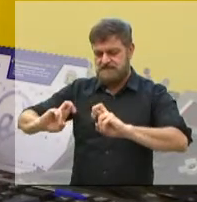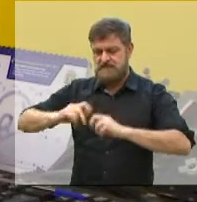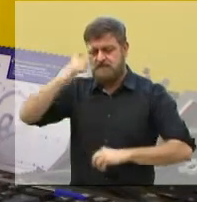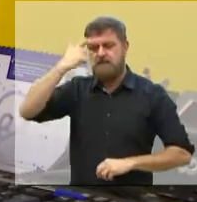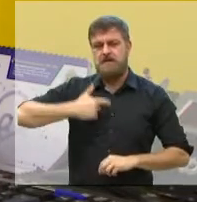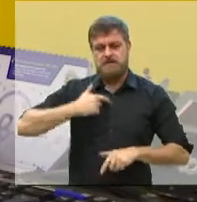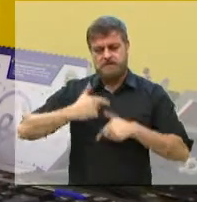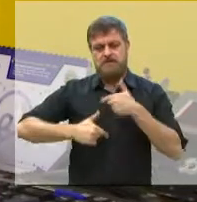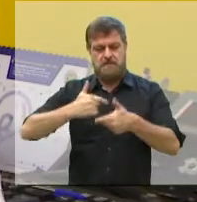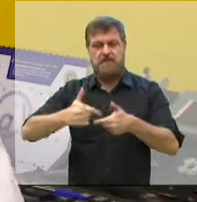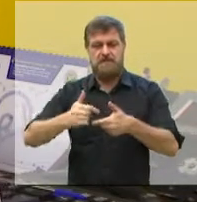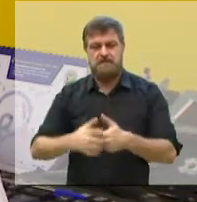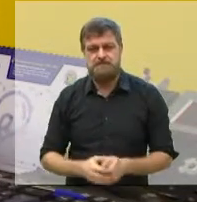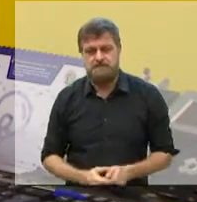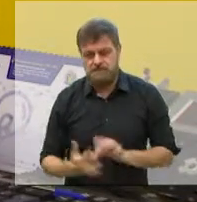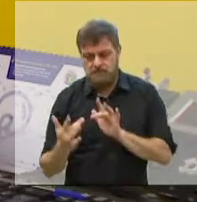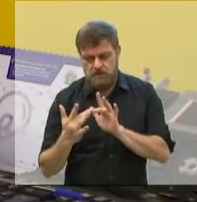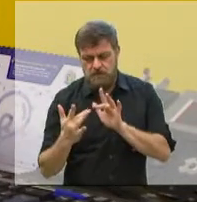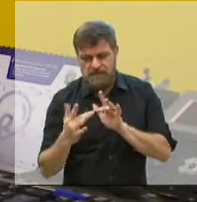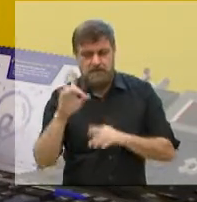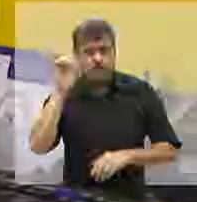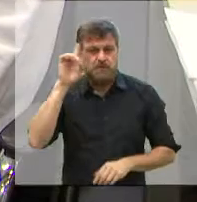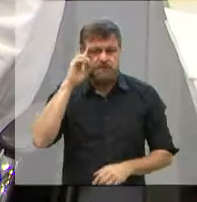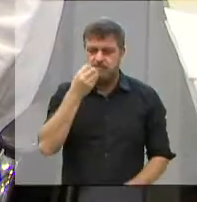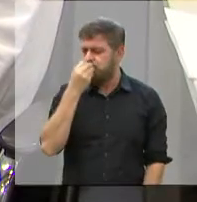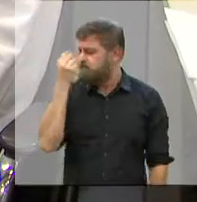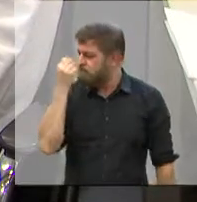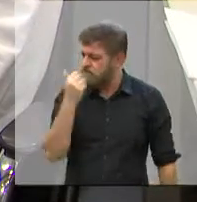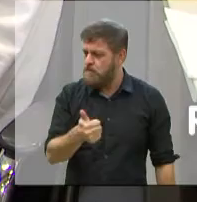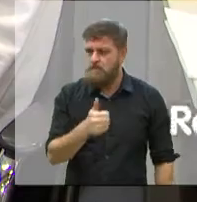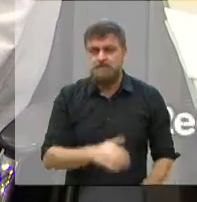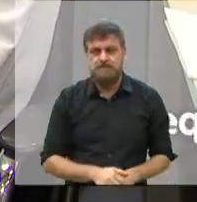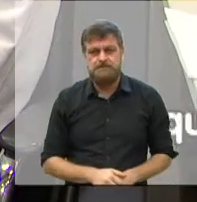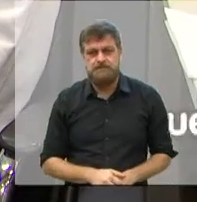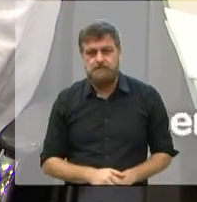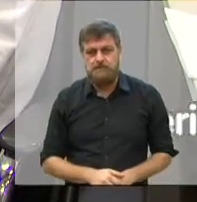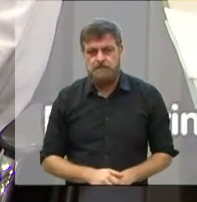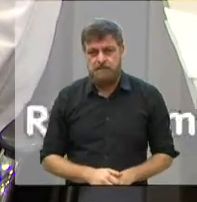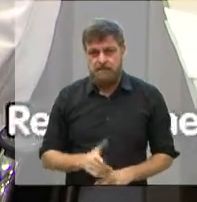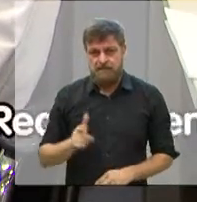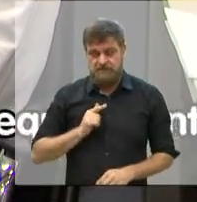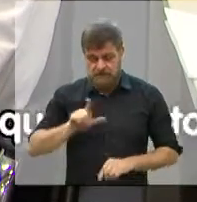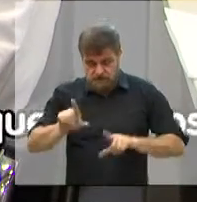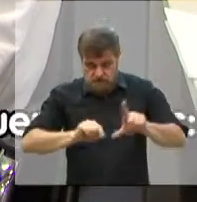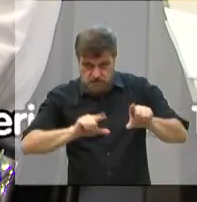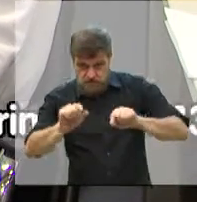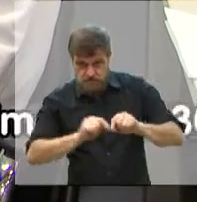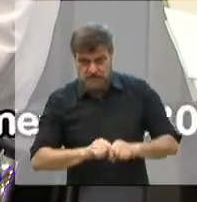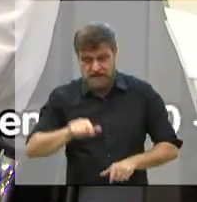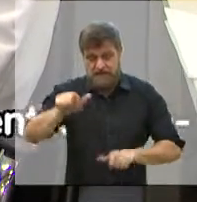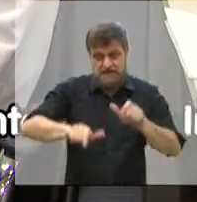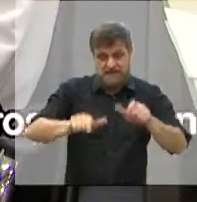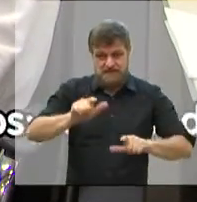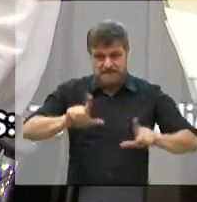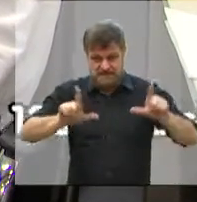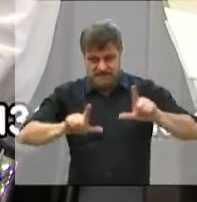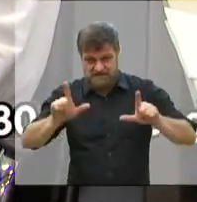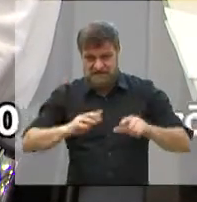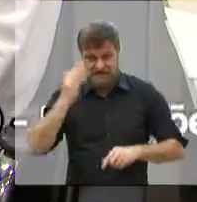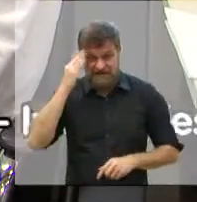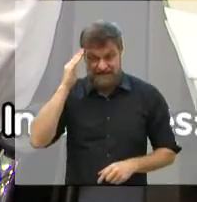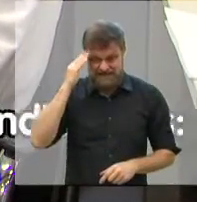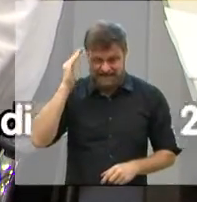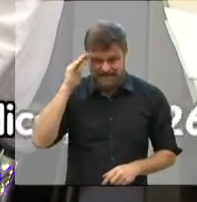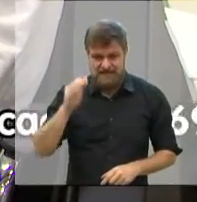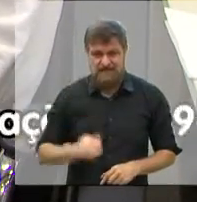você faz e esse contato no dia a dia é muito bom. Falando em demanda, eu separei aqui para o pessoal de casa entender, ter uma noção